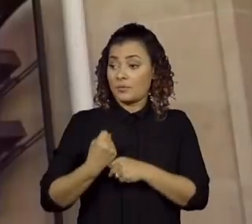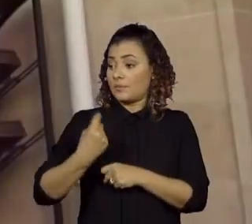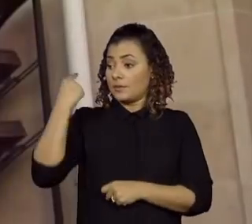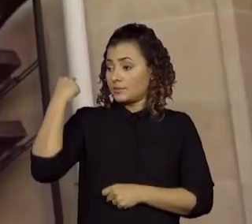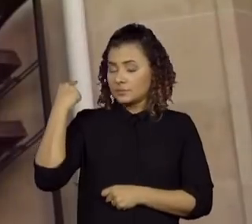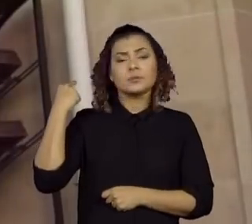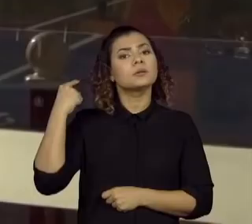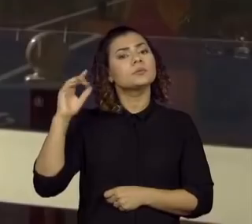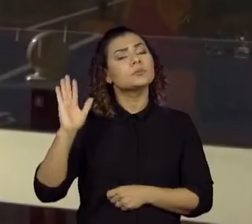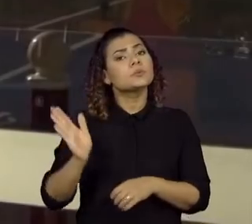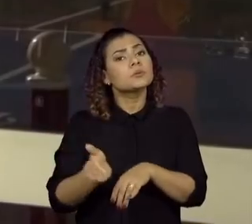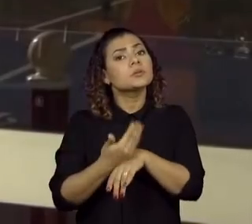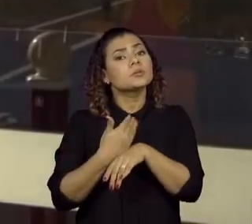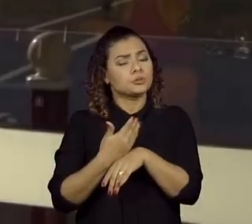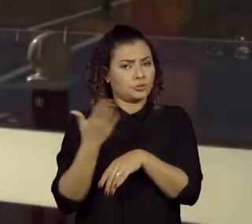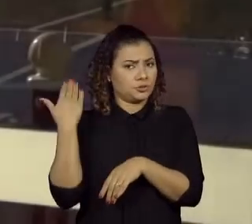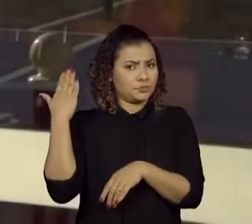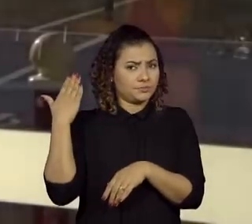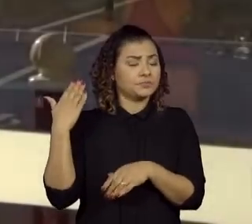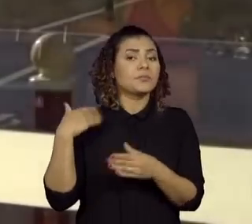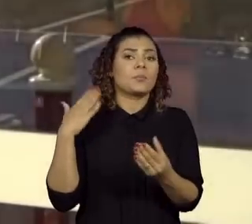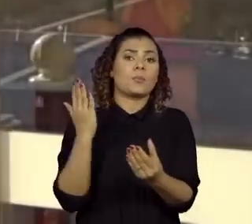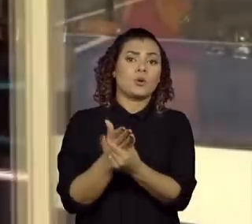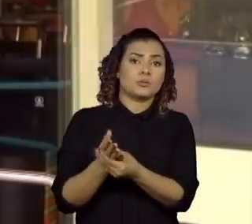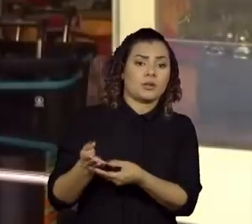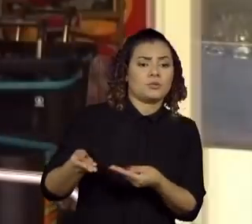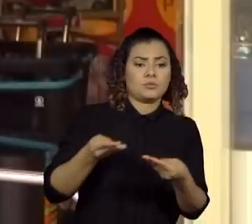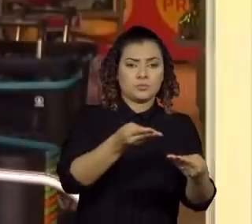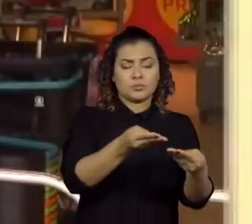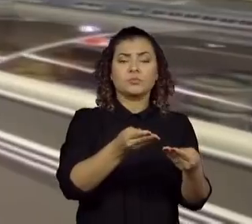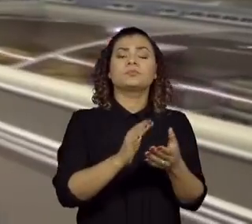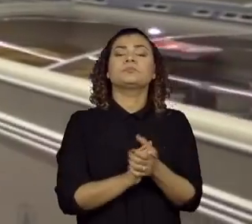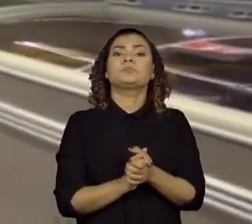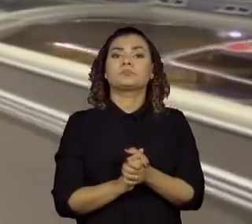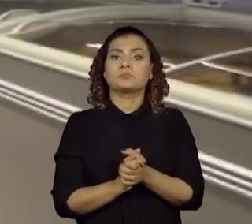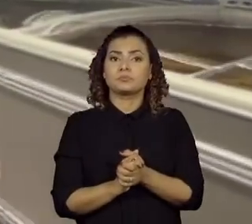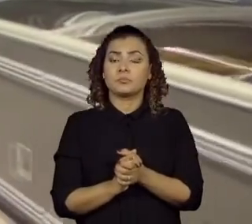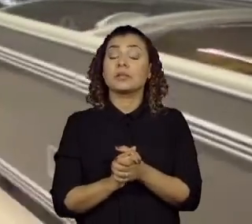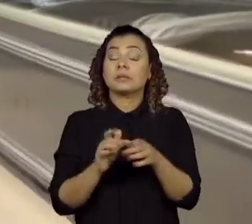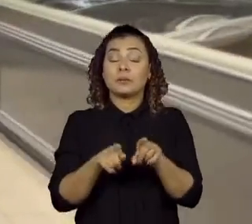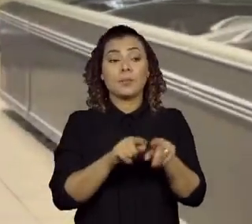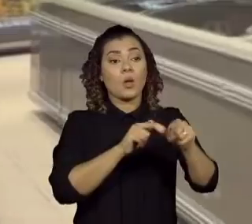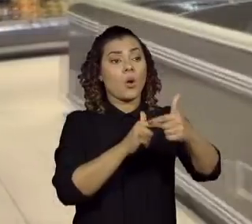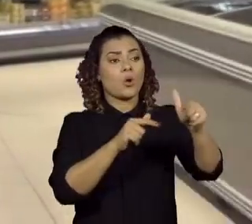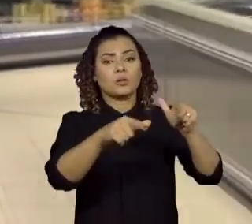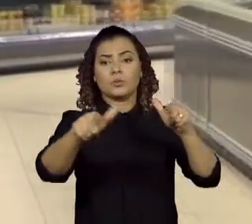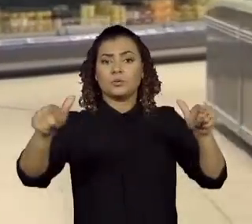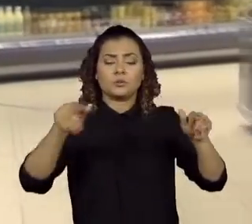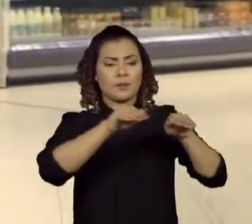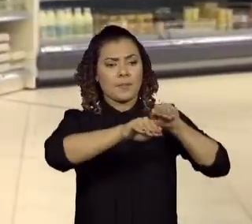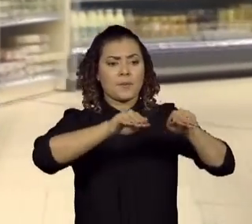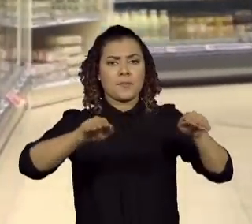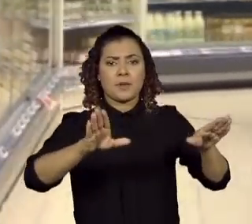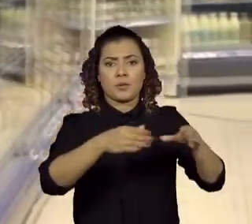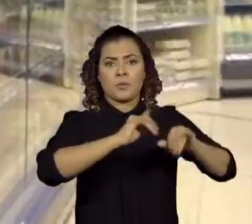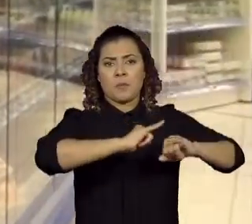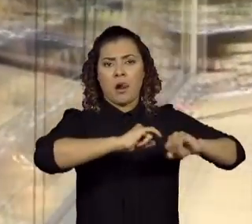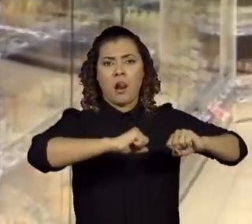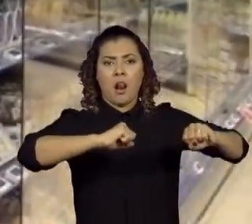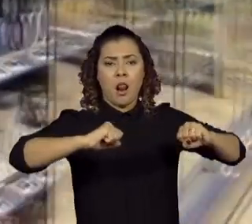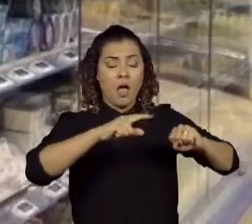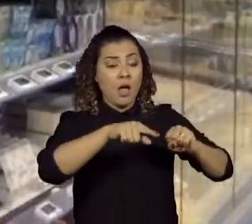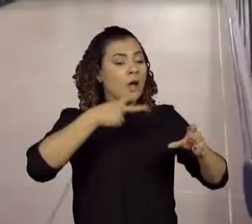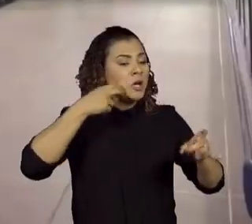mesmo de entrar com essa ação, a COIAB, juntamente com as outras organizações indígenas,